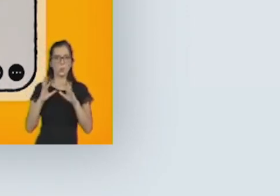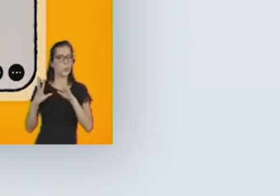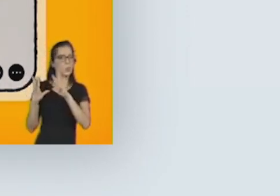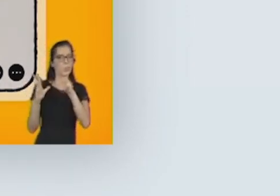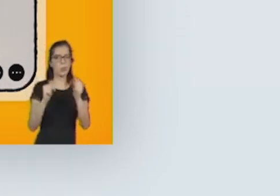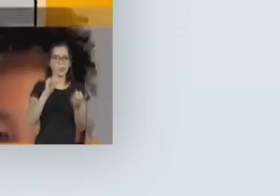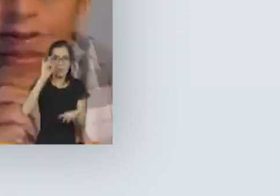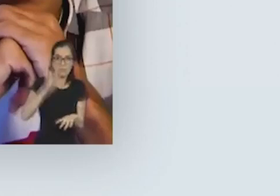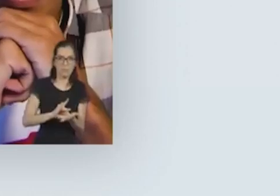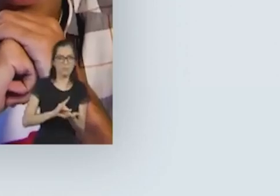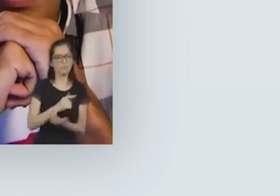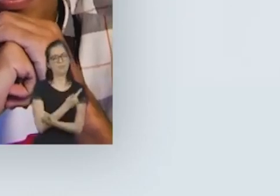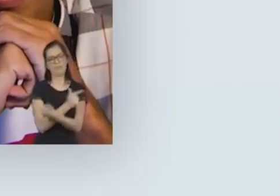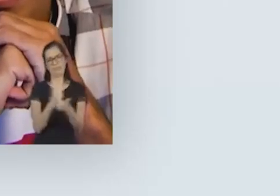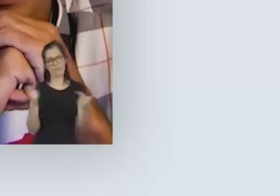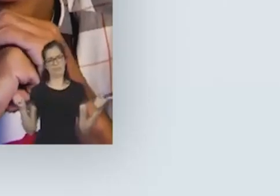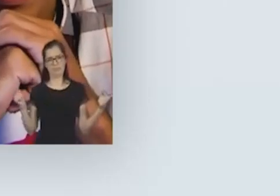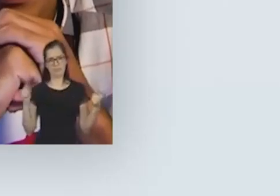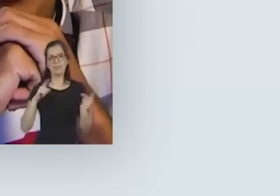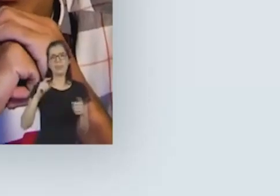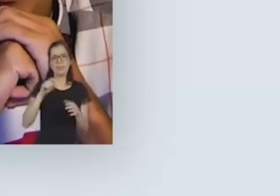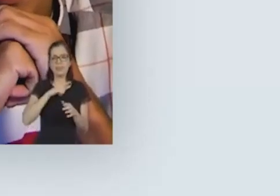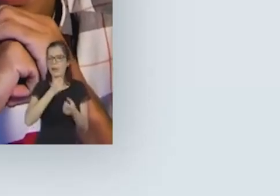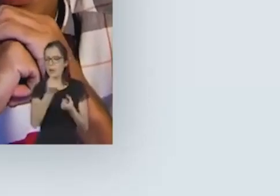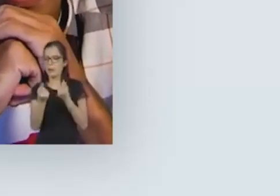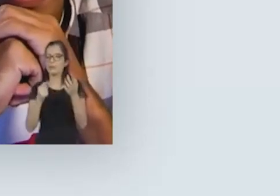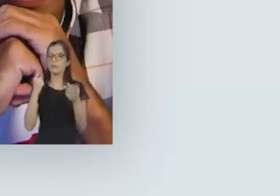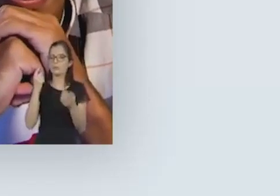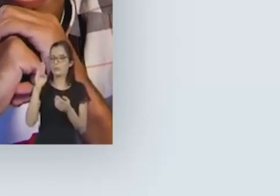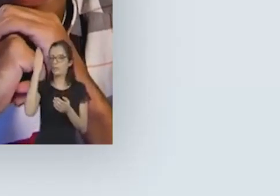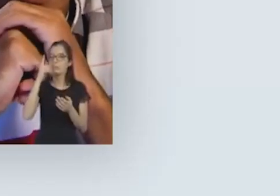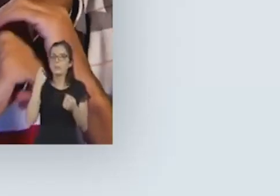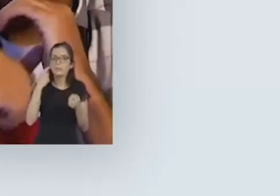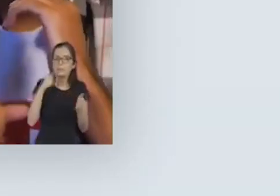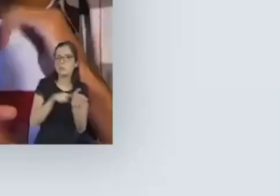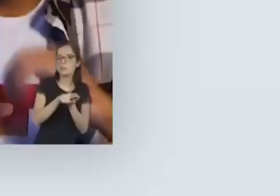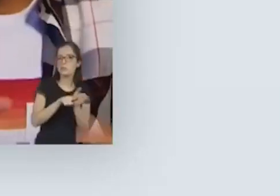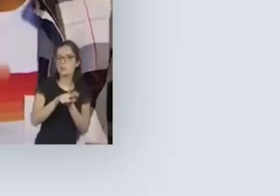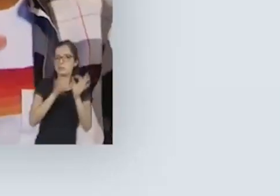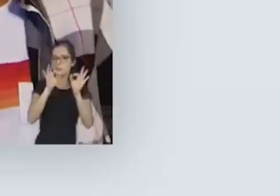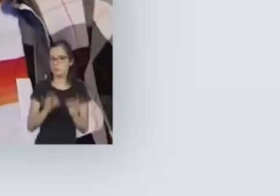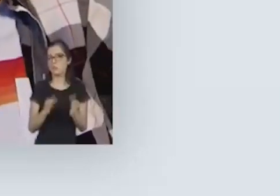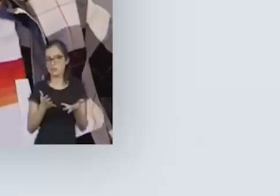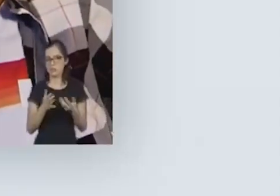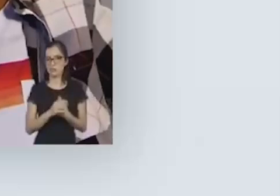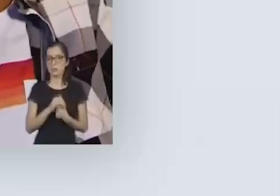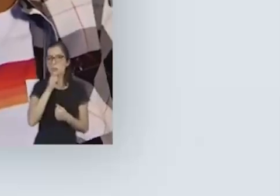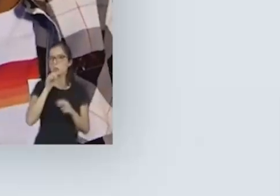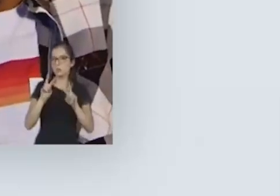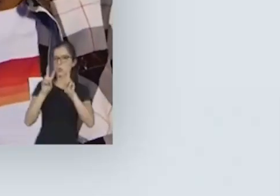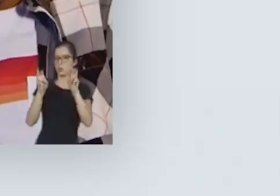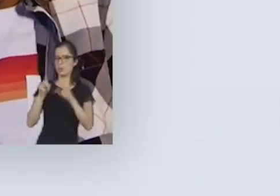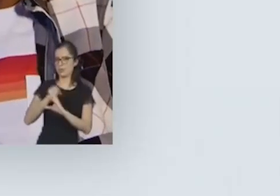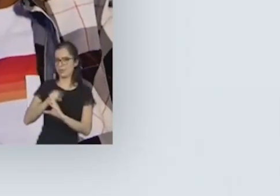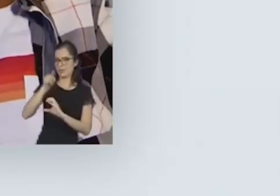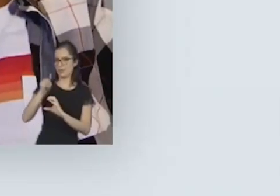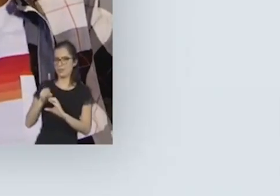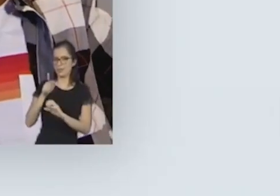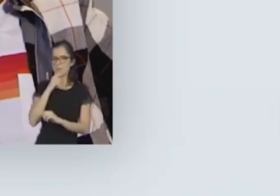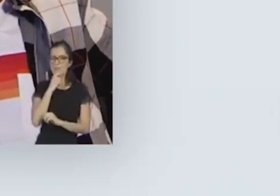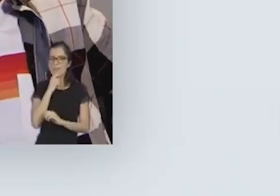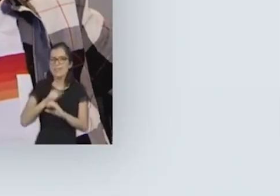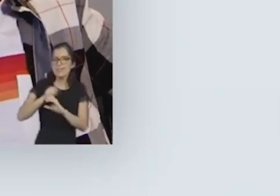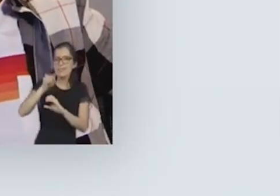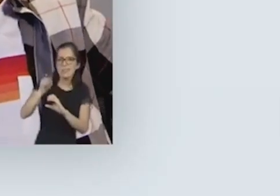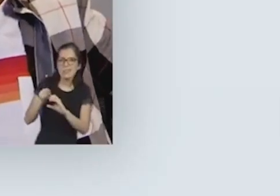em tudo que vem ali. A gente precisa pesquisar a verdade mesmo por trás de todos os fatos. Se você receber um fato relacionado à ciência, busque os sites